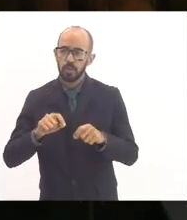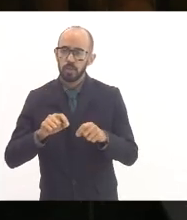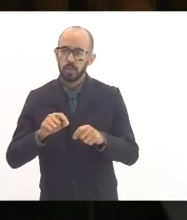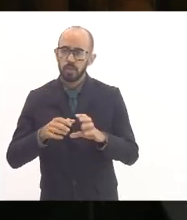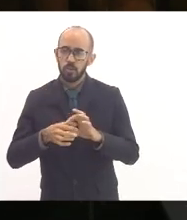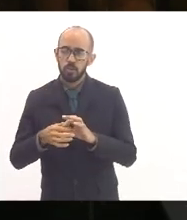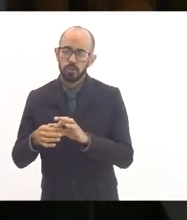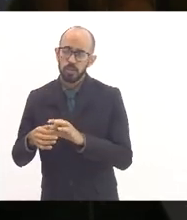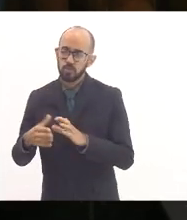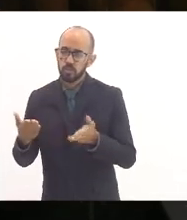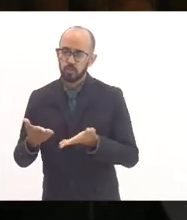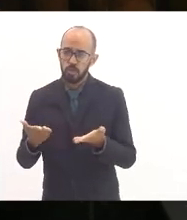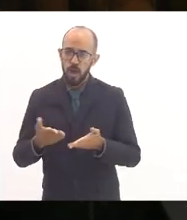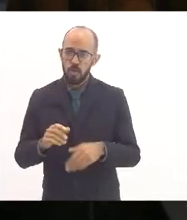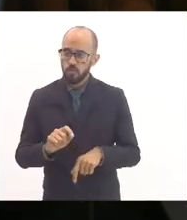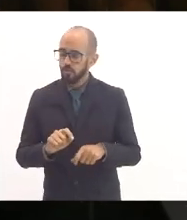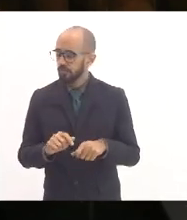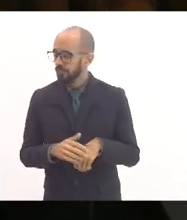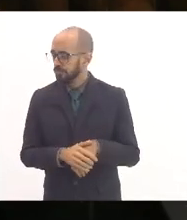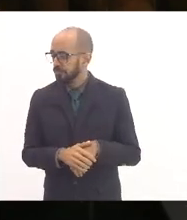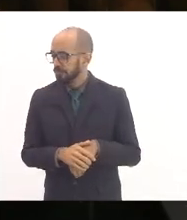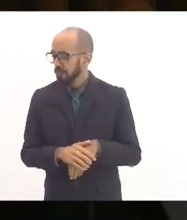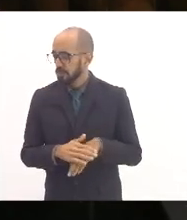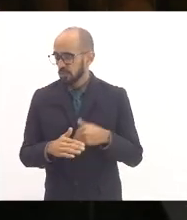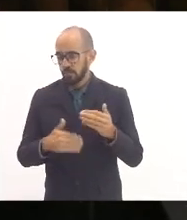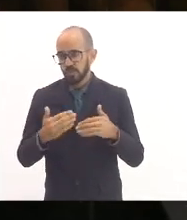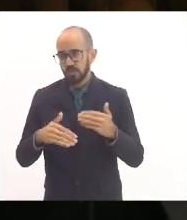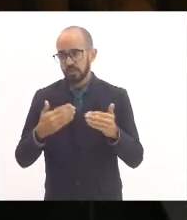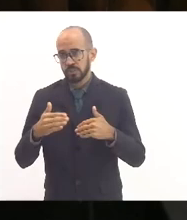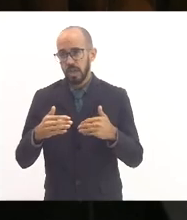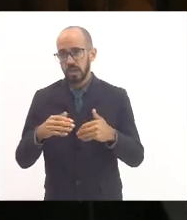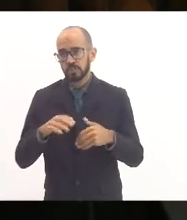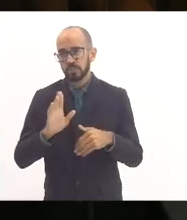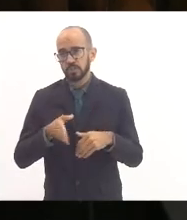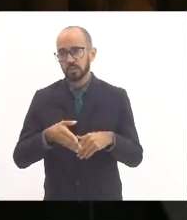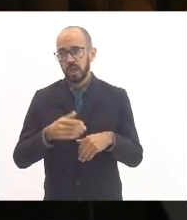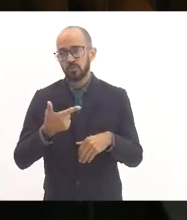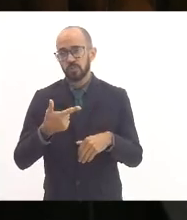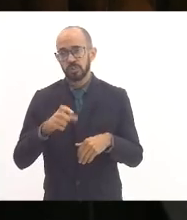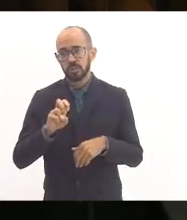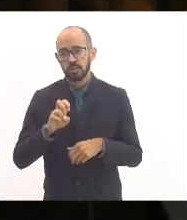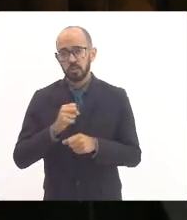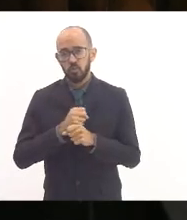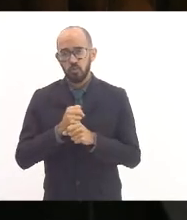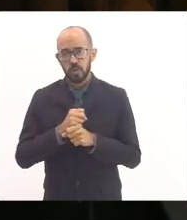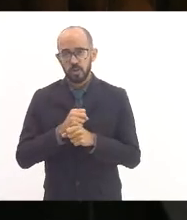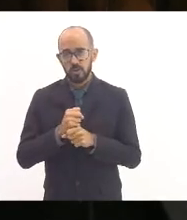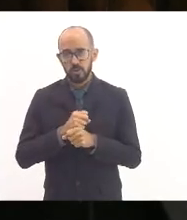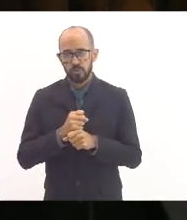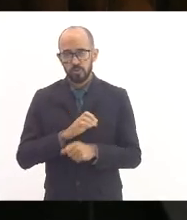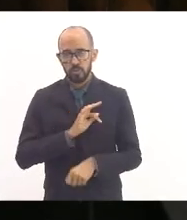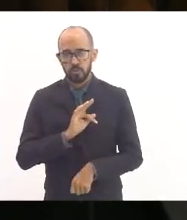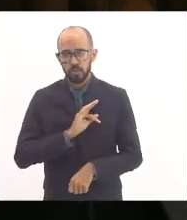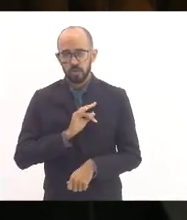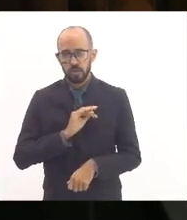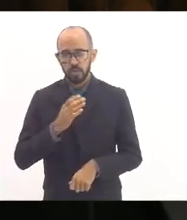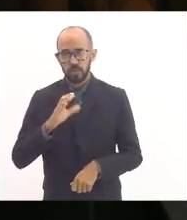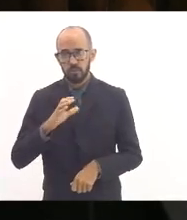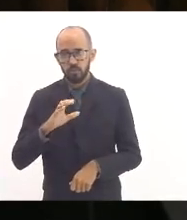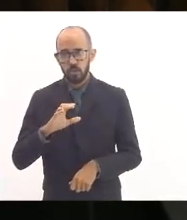atual conjuntura né a gente já avançada quase um quarto de Século 21 a gente tem um cargo na Polícia Civil estado Rio de Janeiro